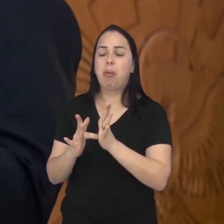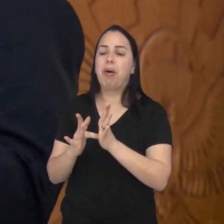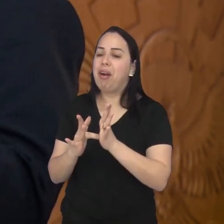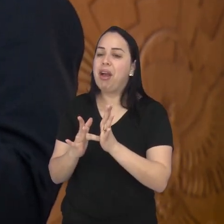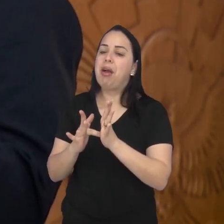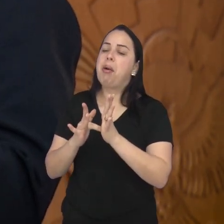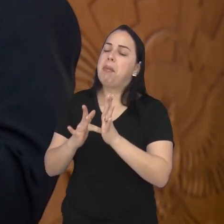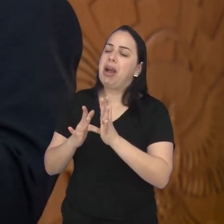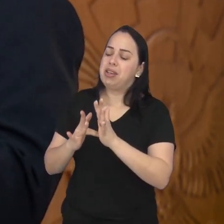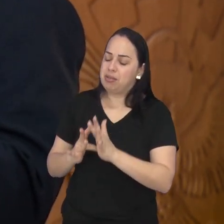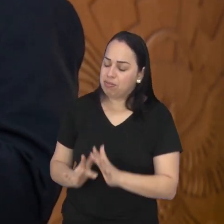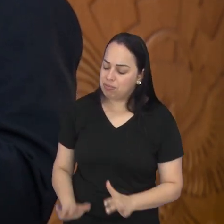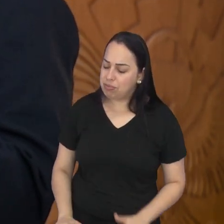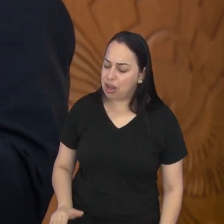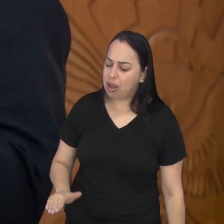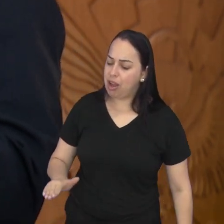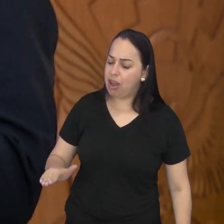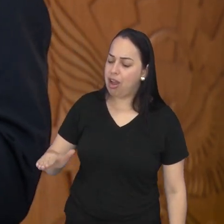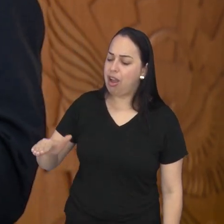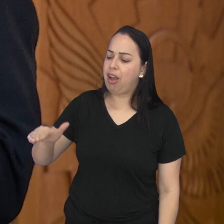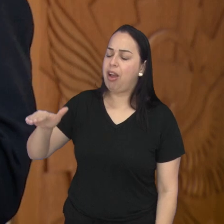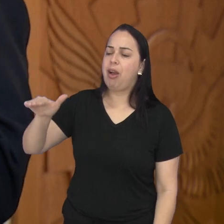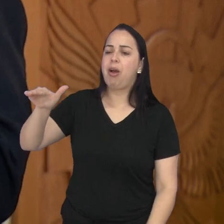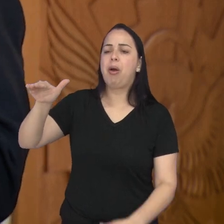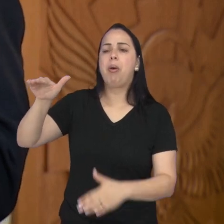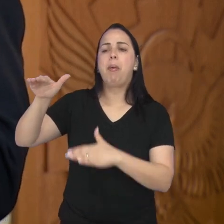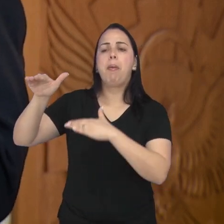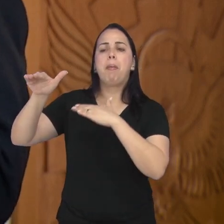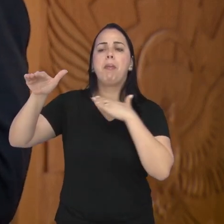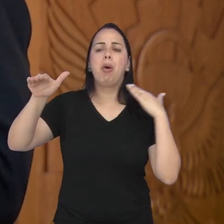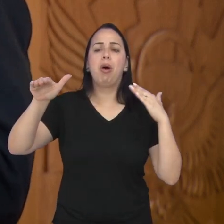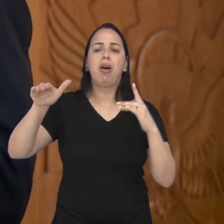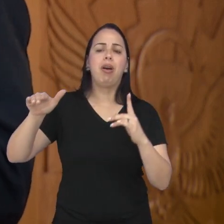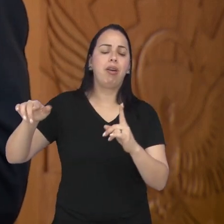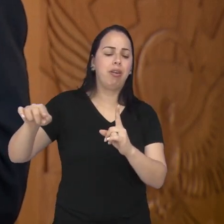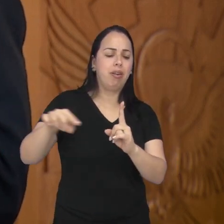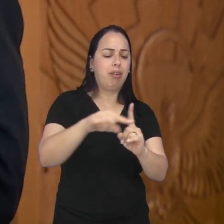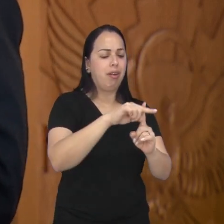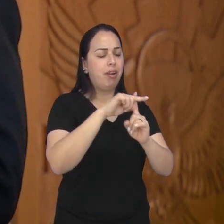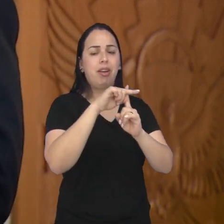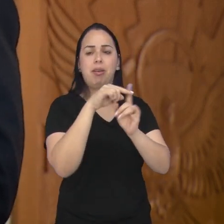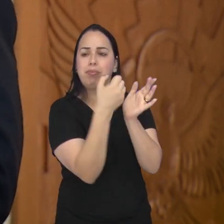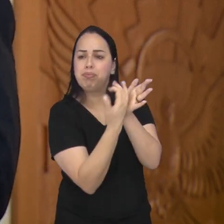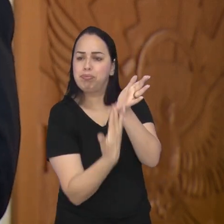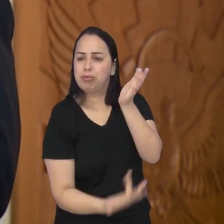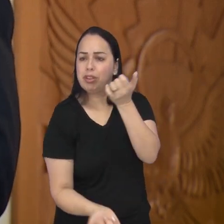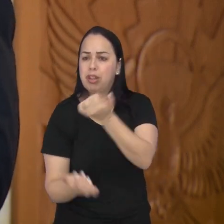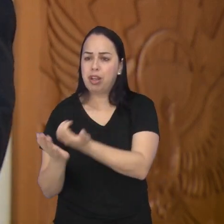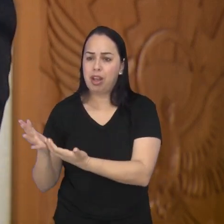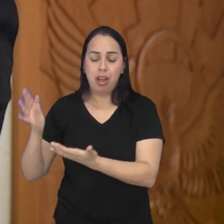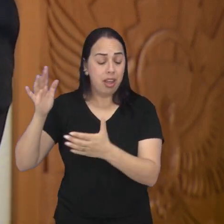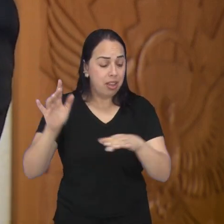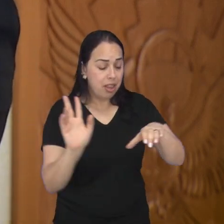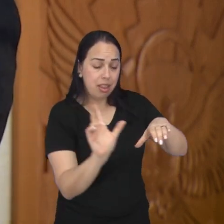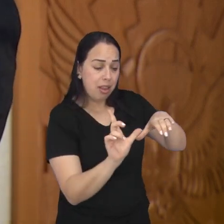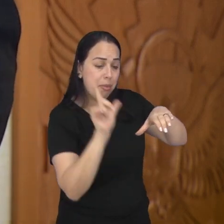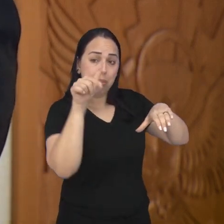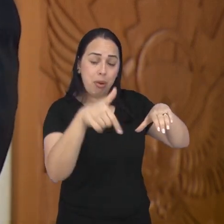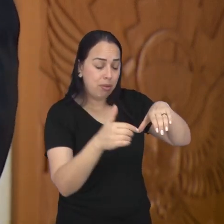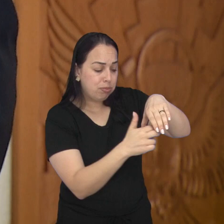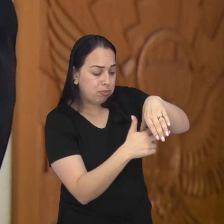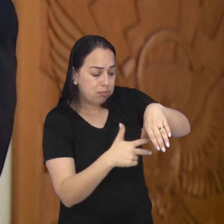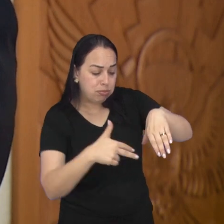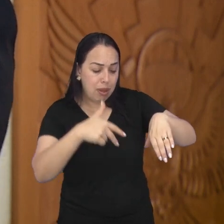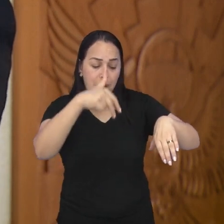nasceu, ele viveu, morreu e ressuscitou. A maior festa